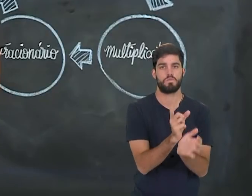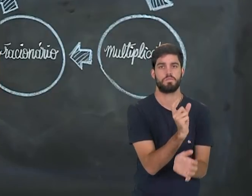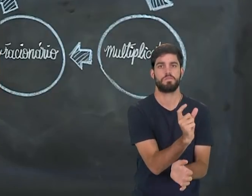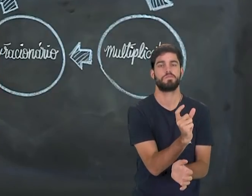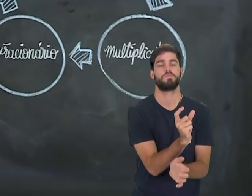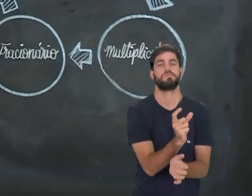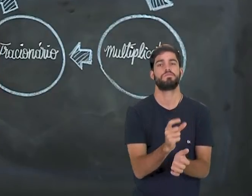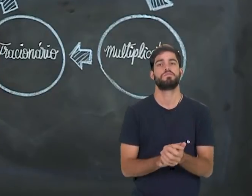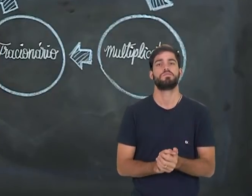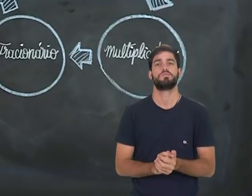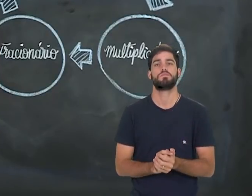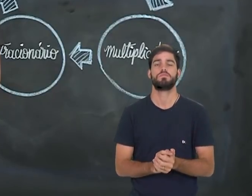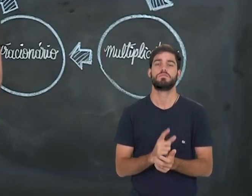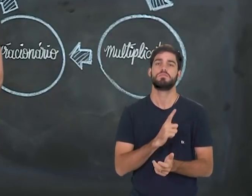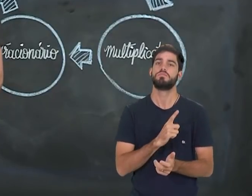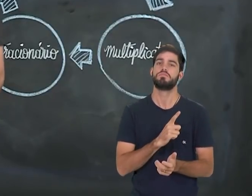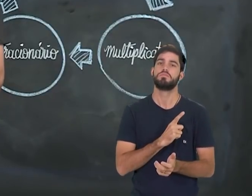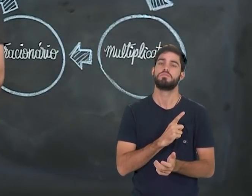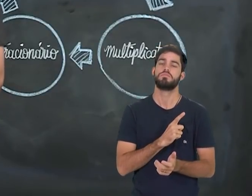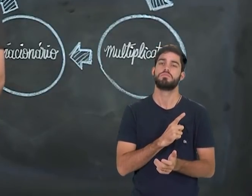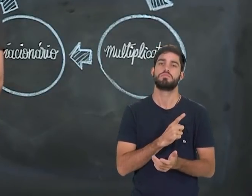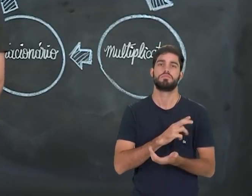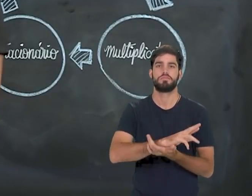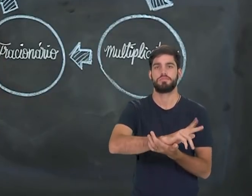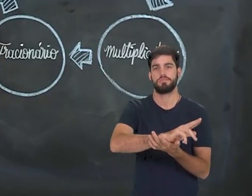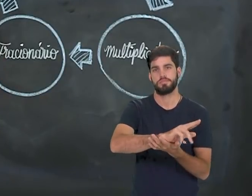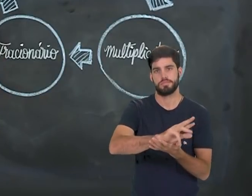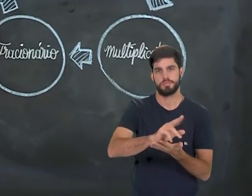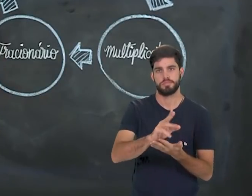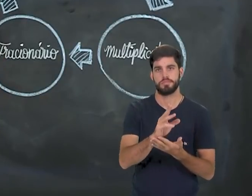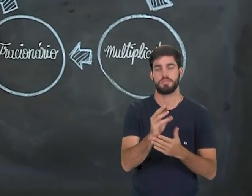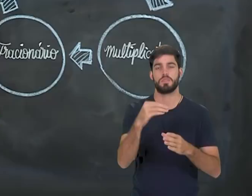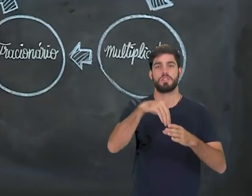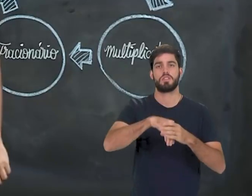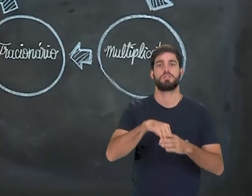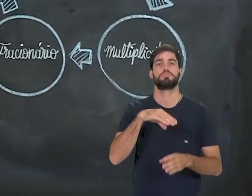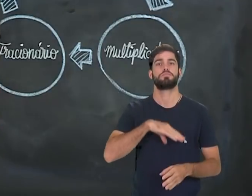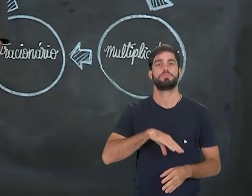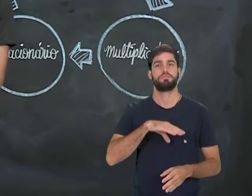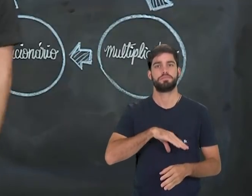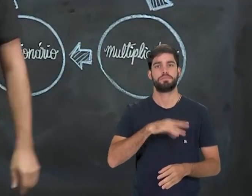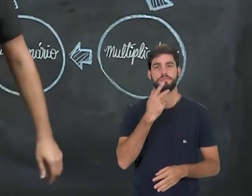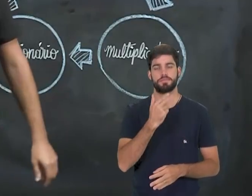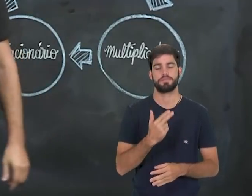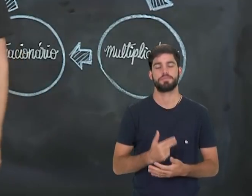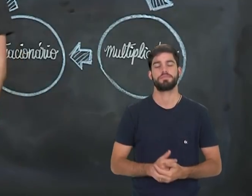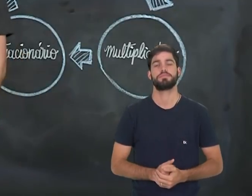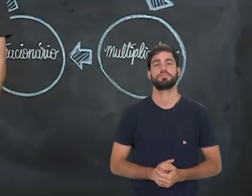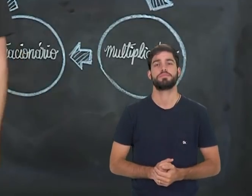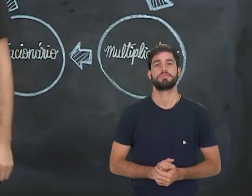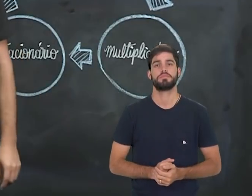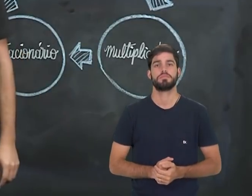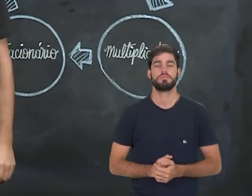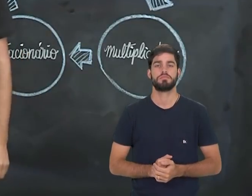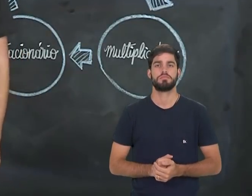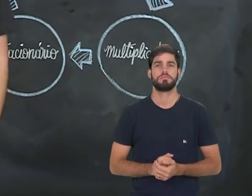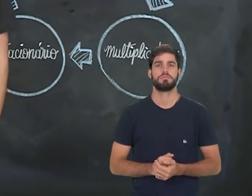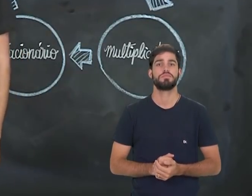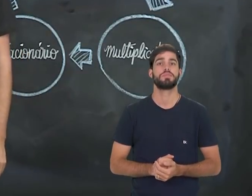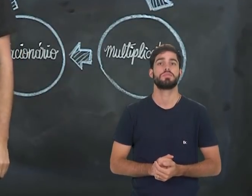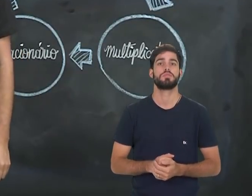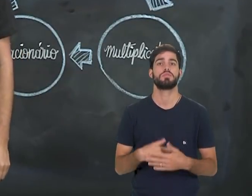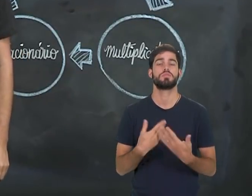palavras. Palavras essas que têm funções variadas dentro da língua portuguesa. Entre as funções dos